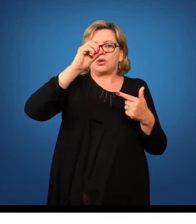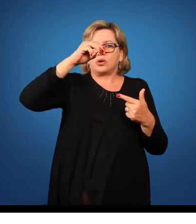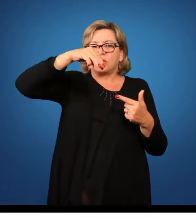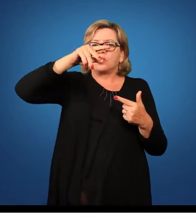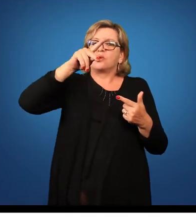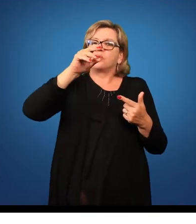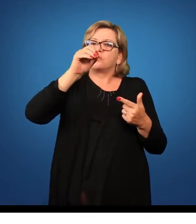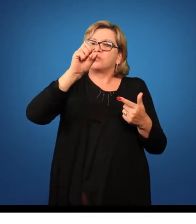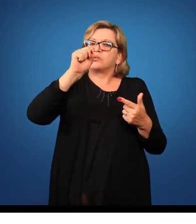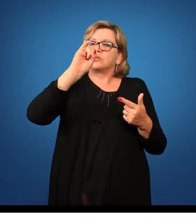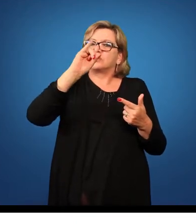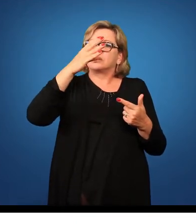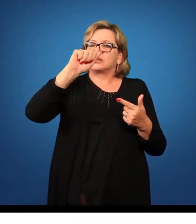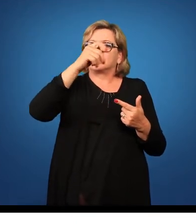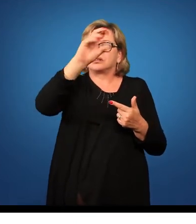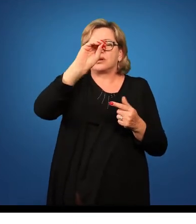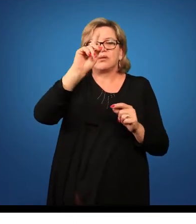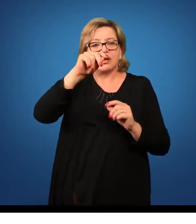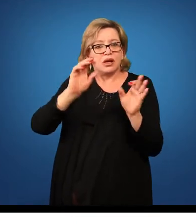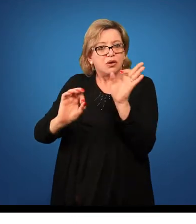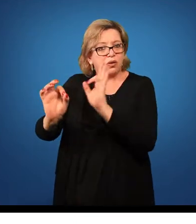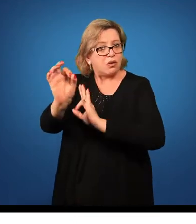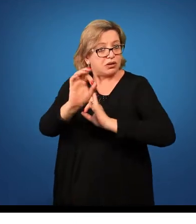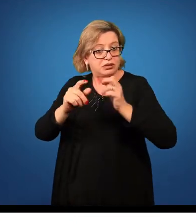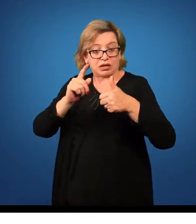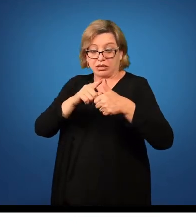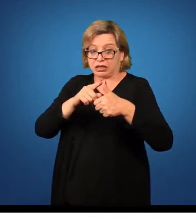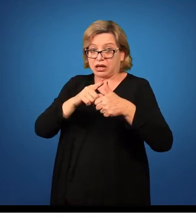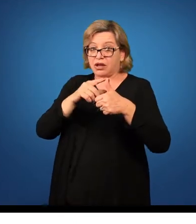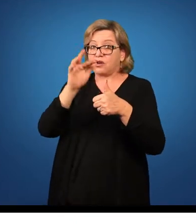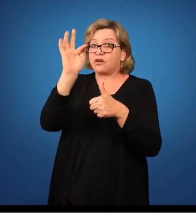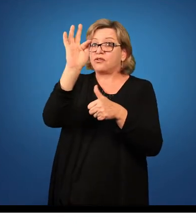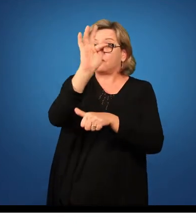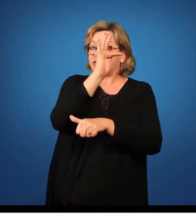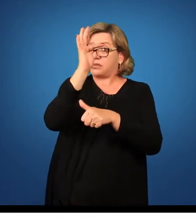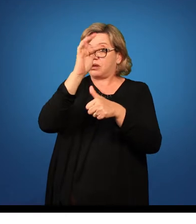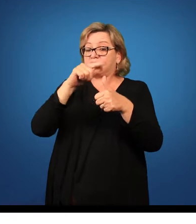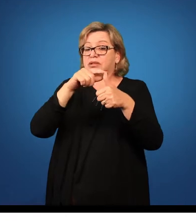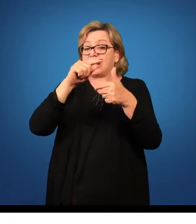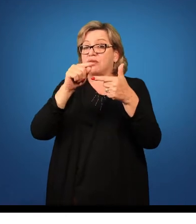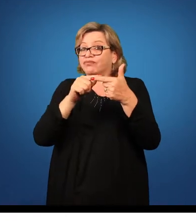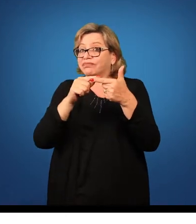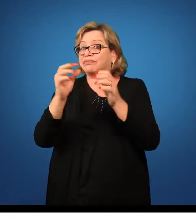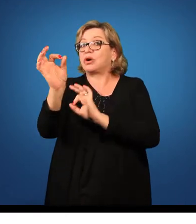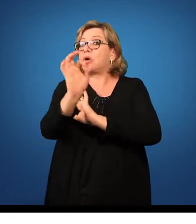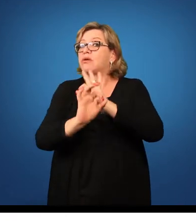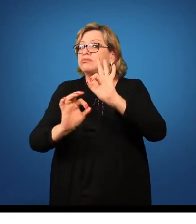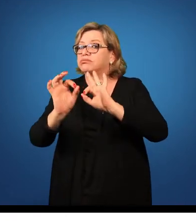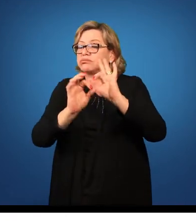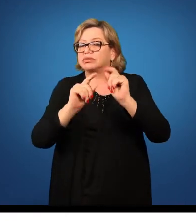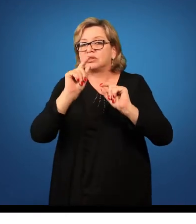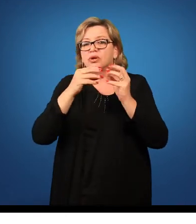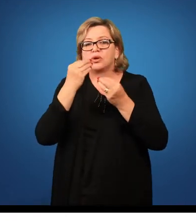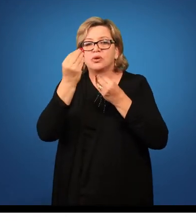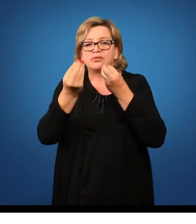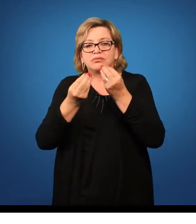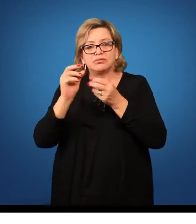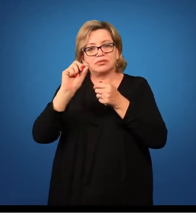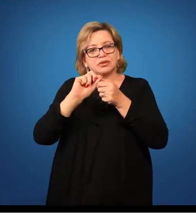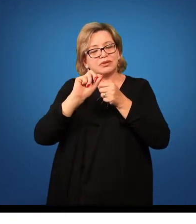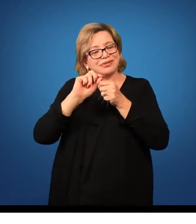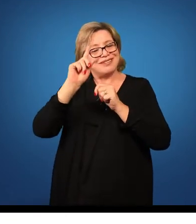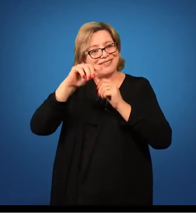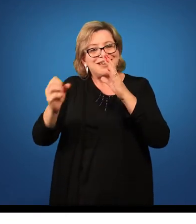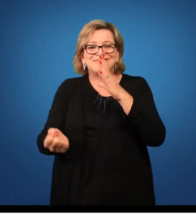organização dos elementos formais. Então, seria o desdobramento dos elementos formais, a organização que constitui uma